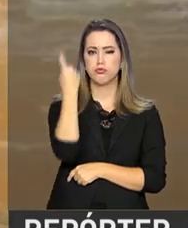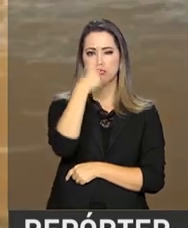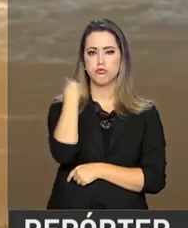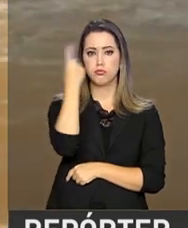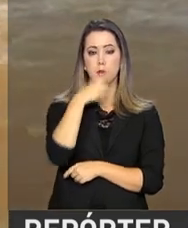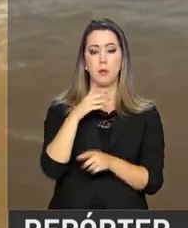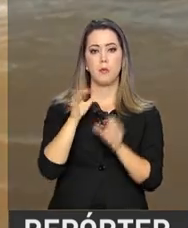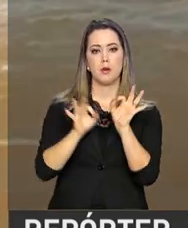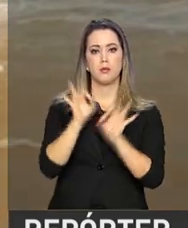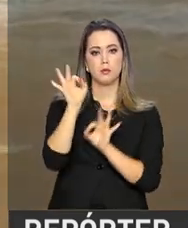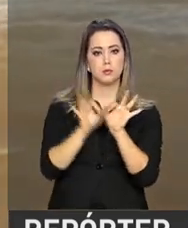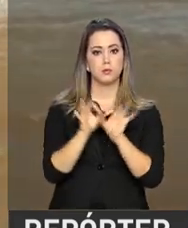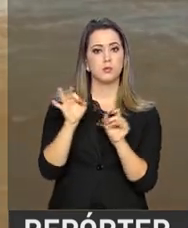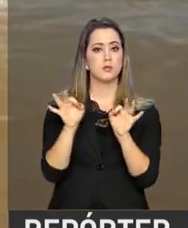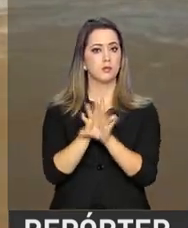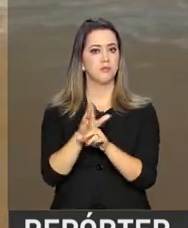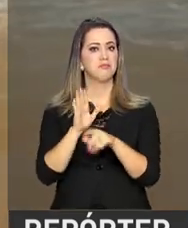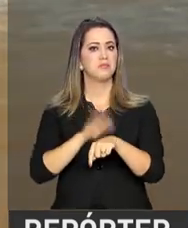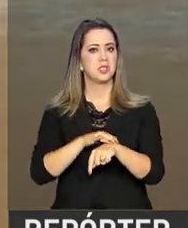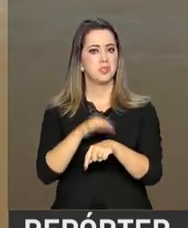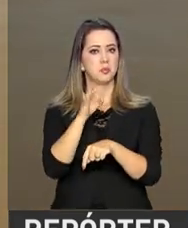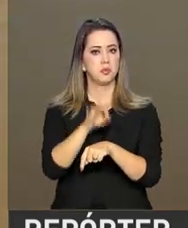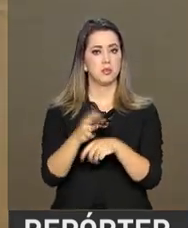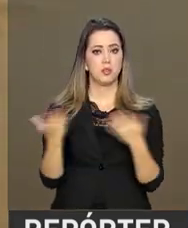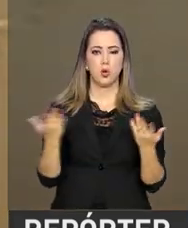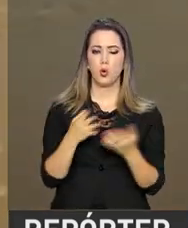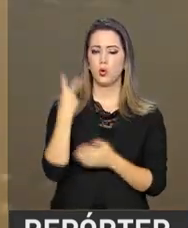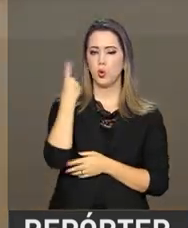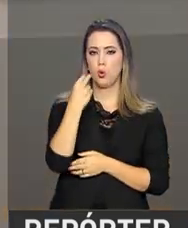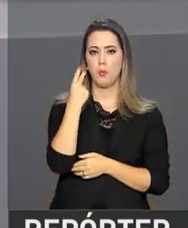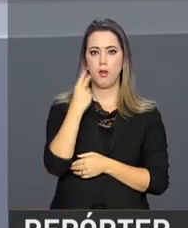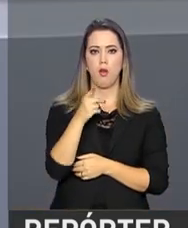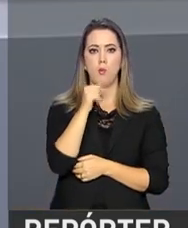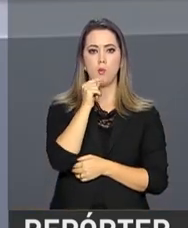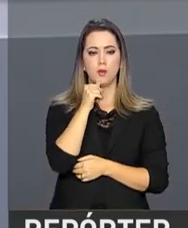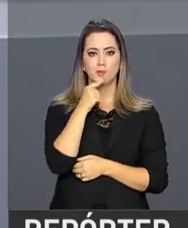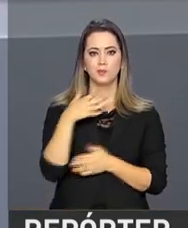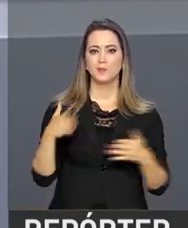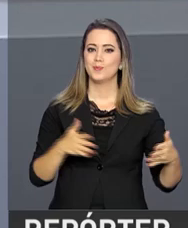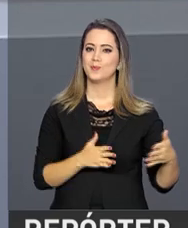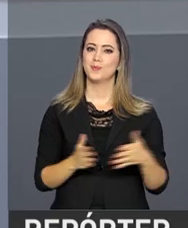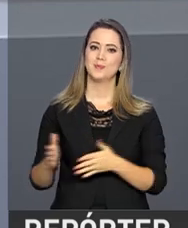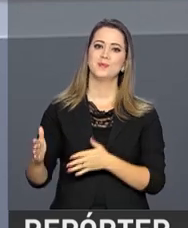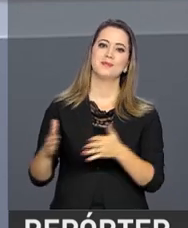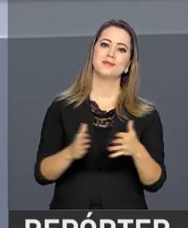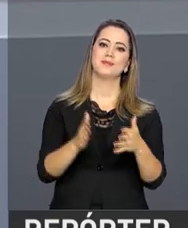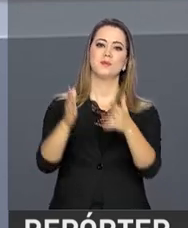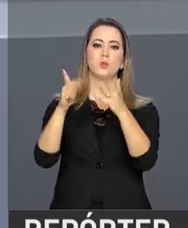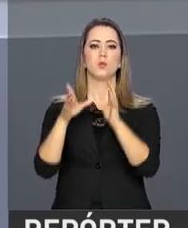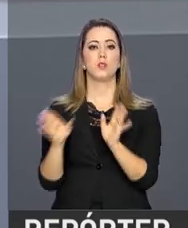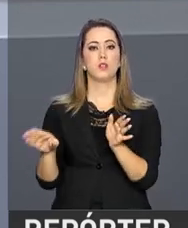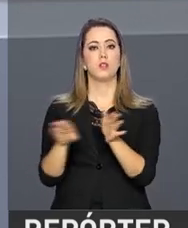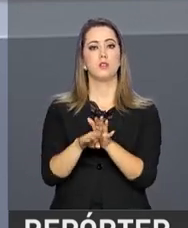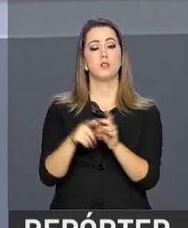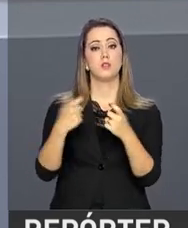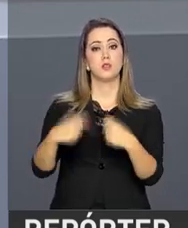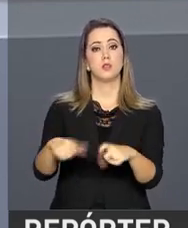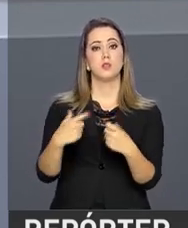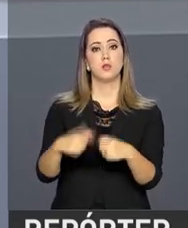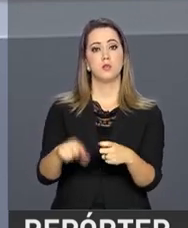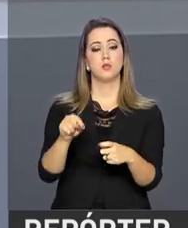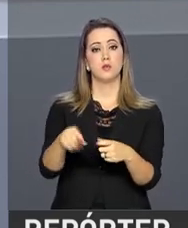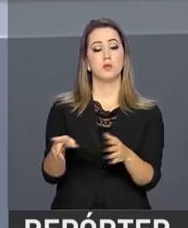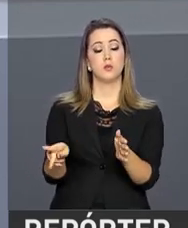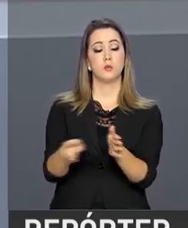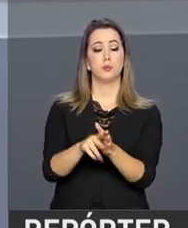de concreto fossem concluídos. Agora, contudo, normalizado, as águas do São Francisco continuam a percorrer os canais até chegar